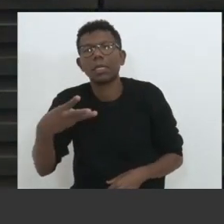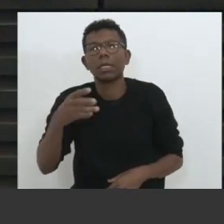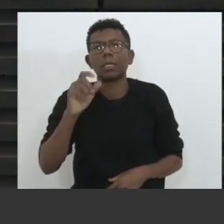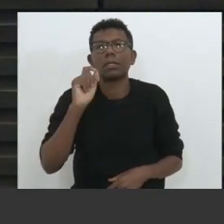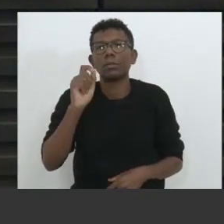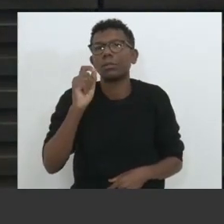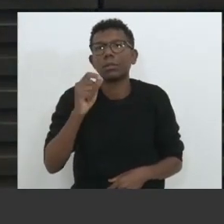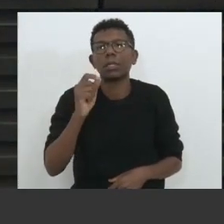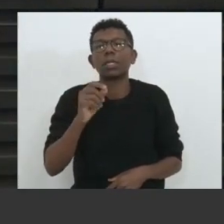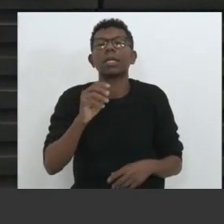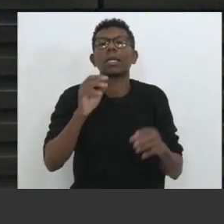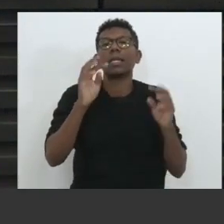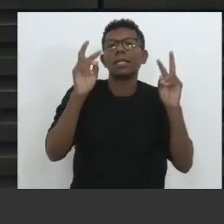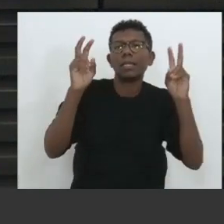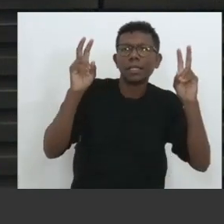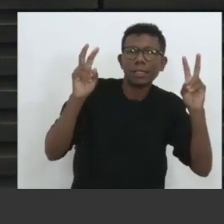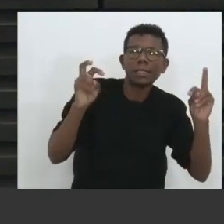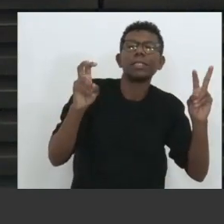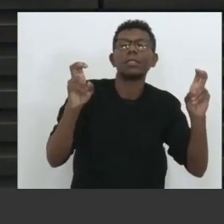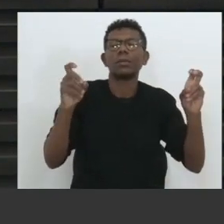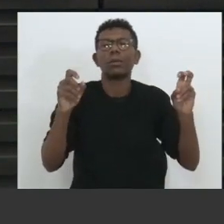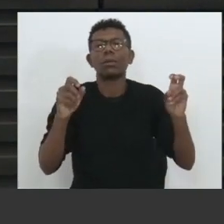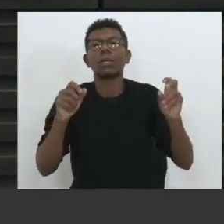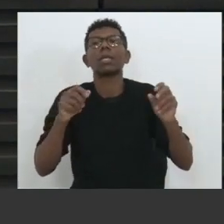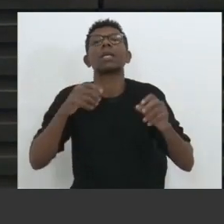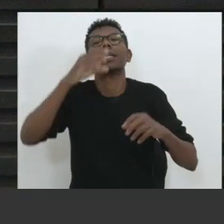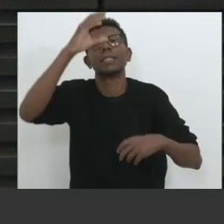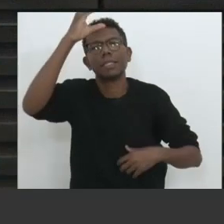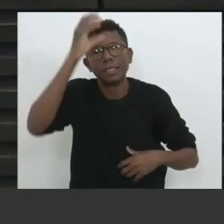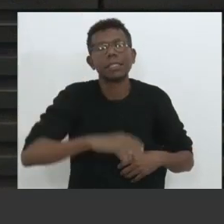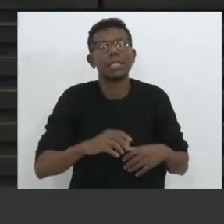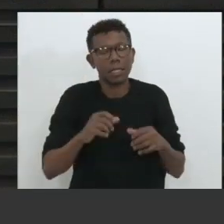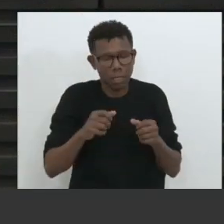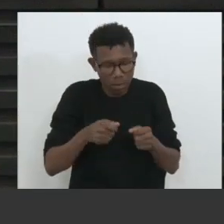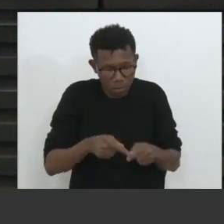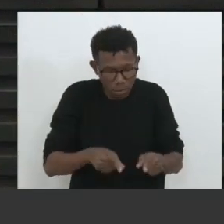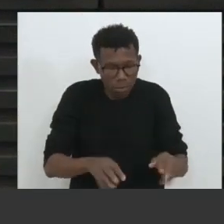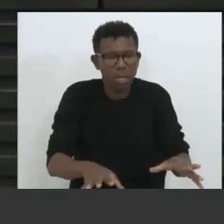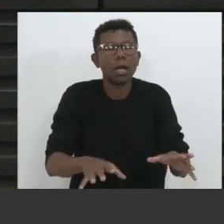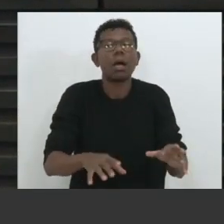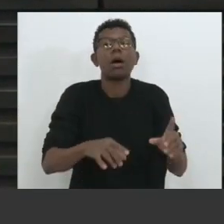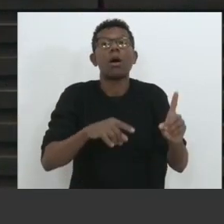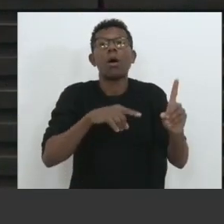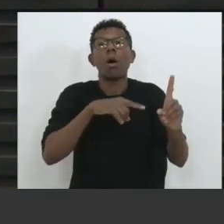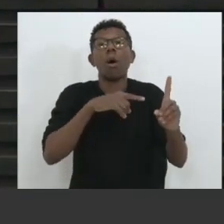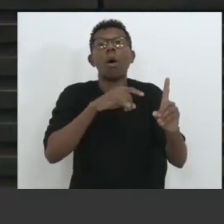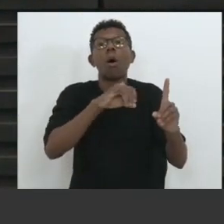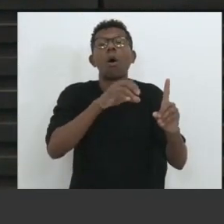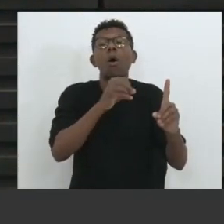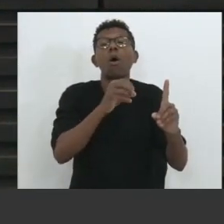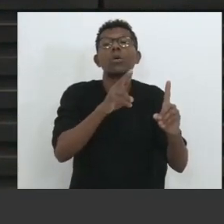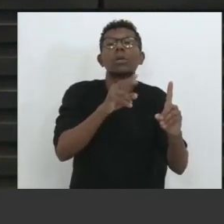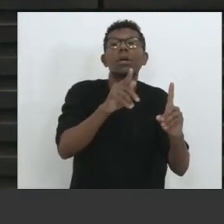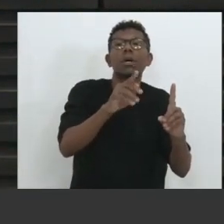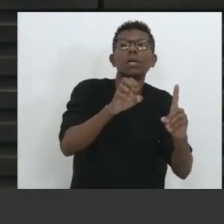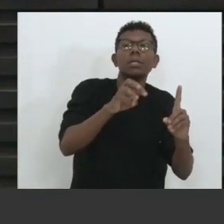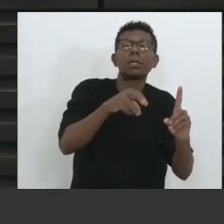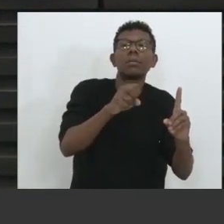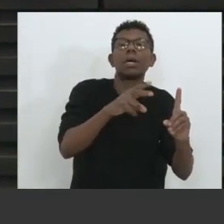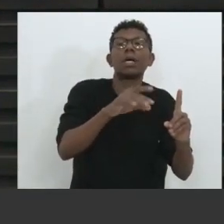Título honorífico de Cidadão guarulhense ao ilustríssimo Senhor Jorge Márcio Miranda